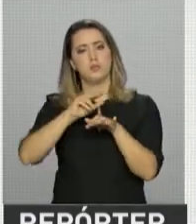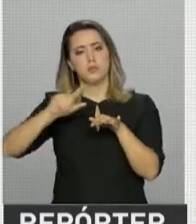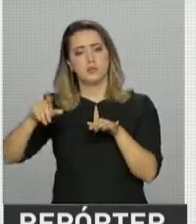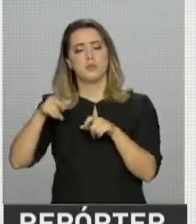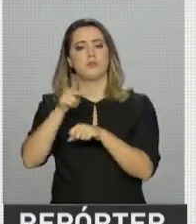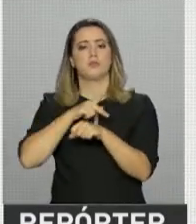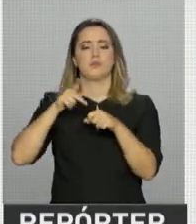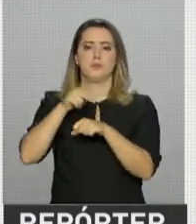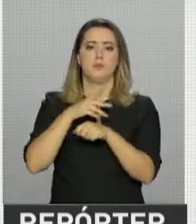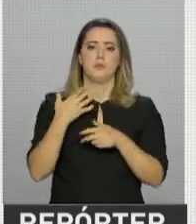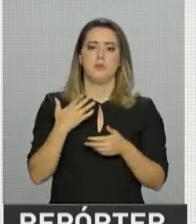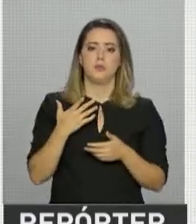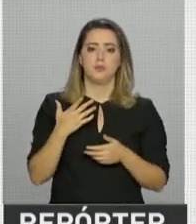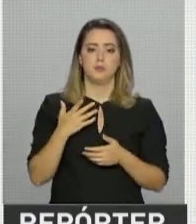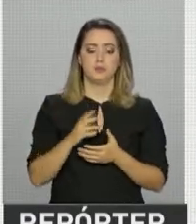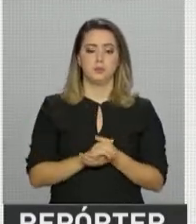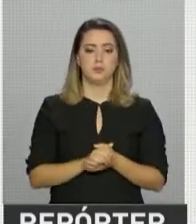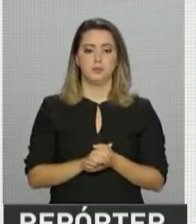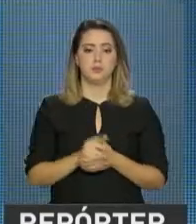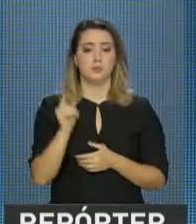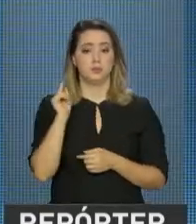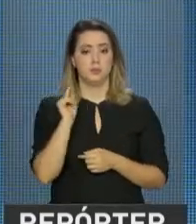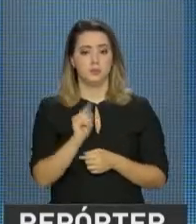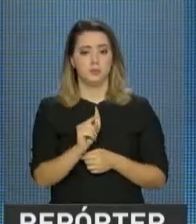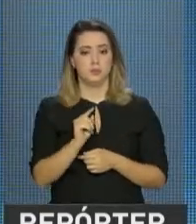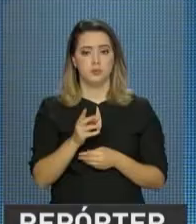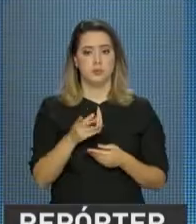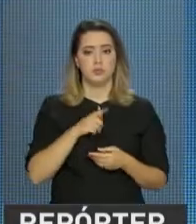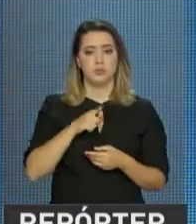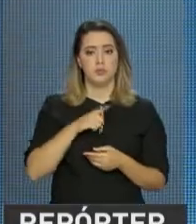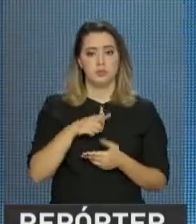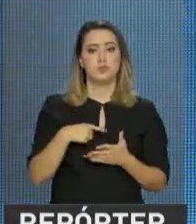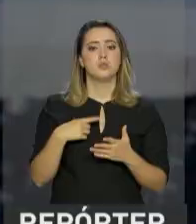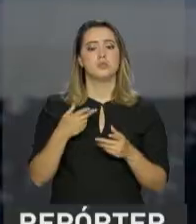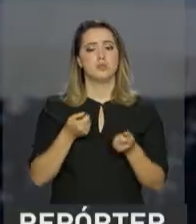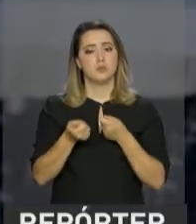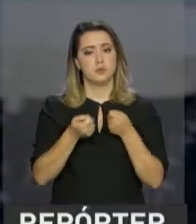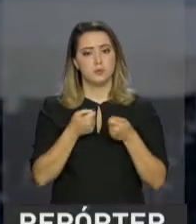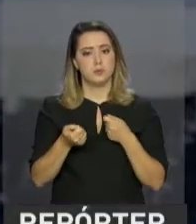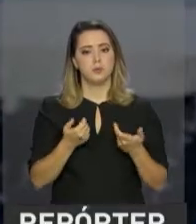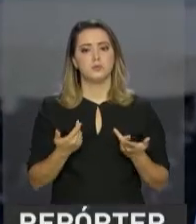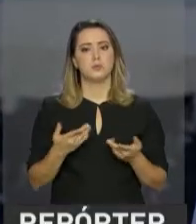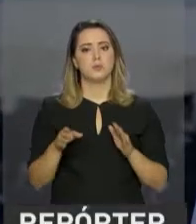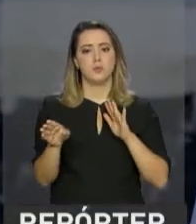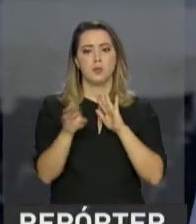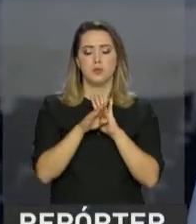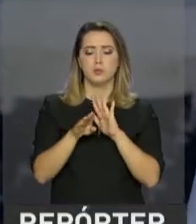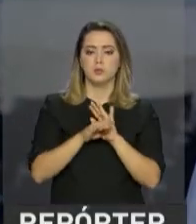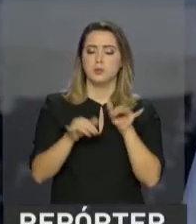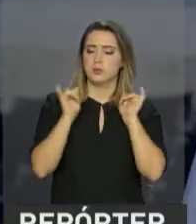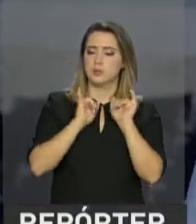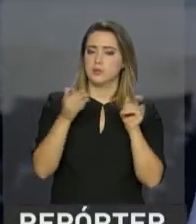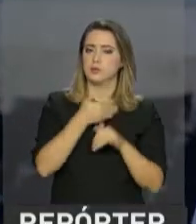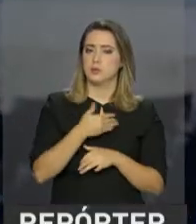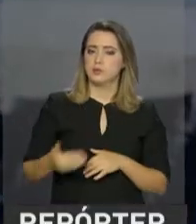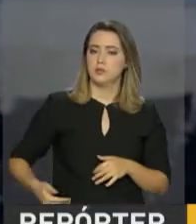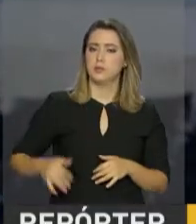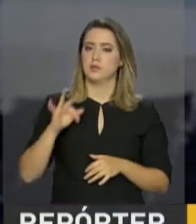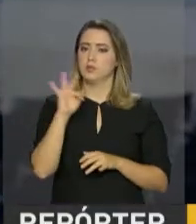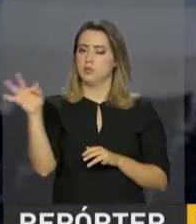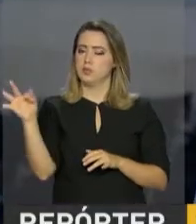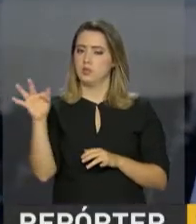país eles tiveram que ser contínuo o programa lançado pelo governo federal é diferente